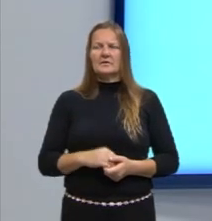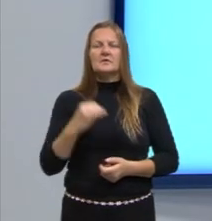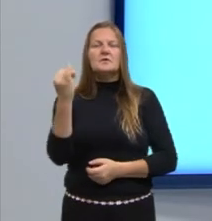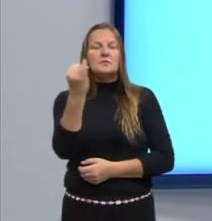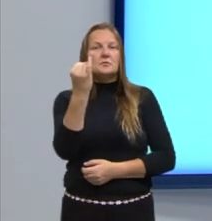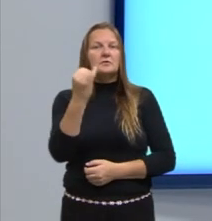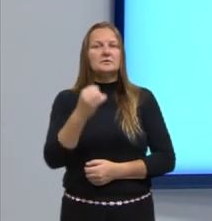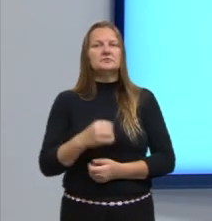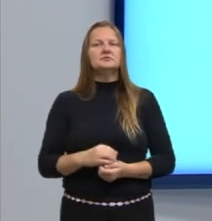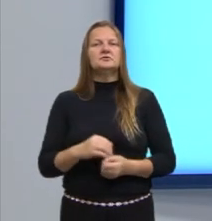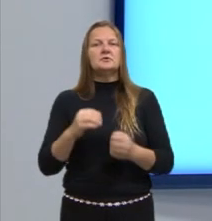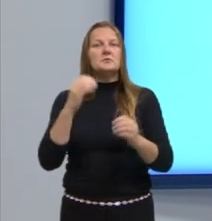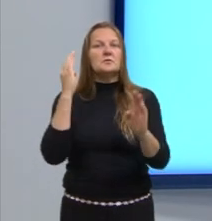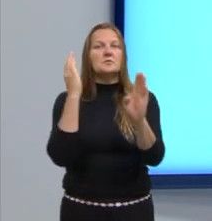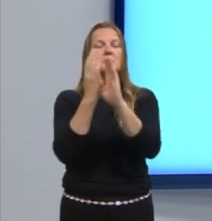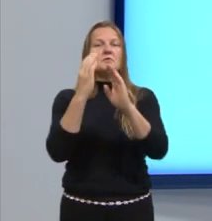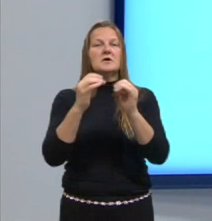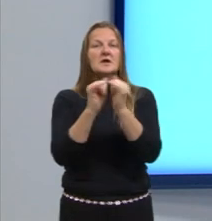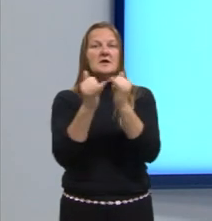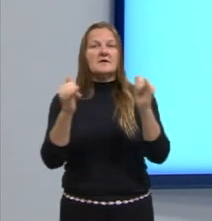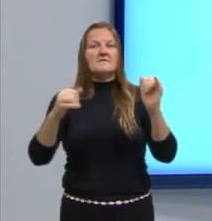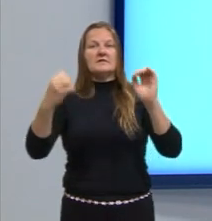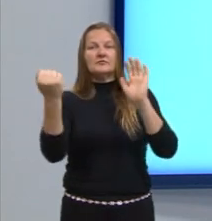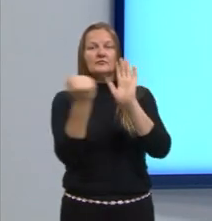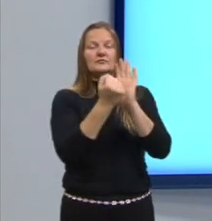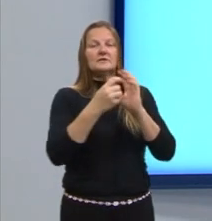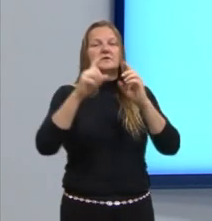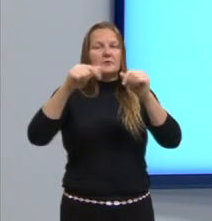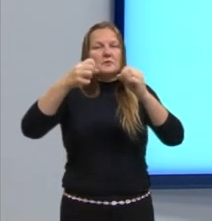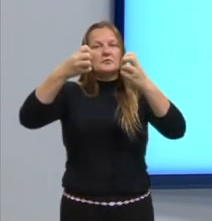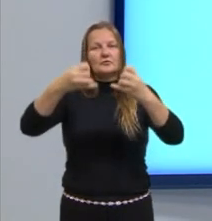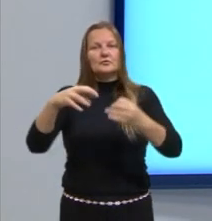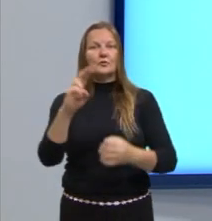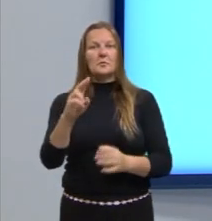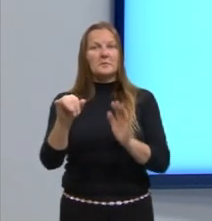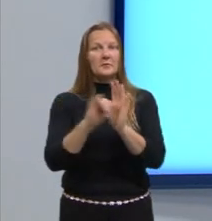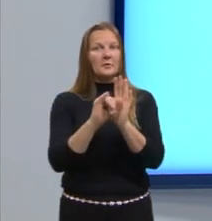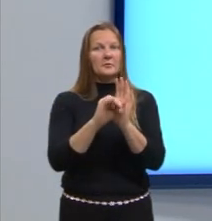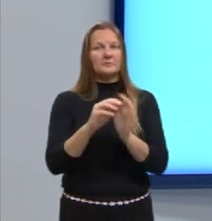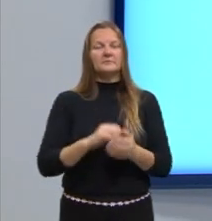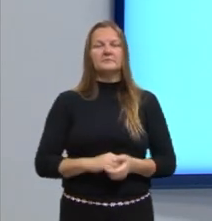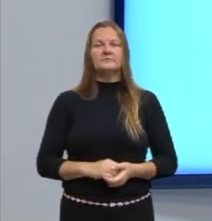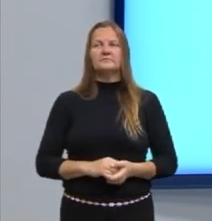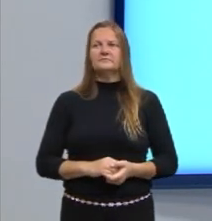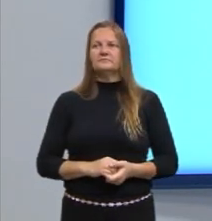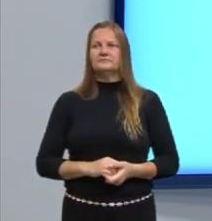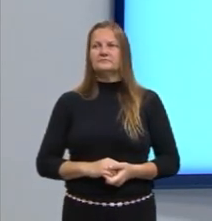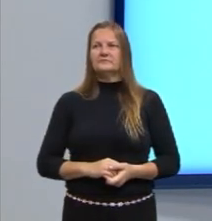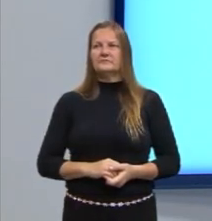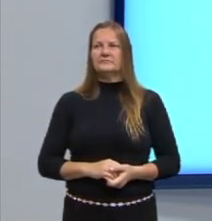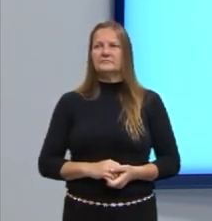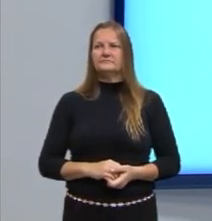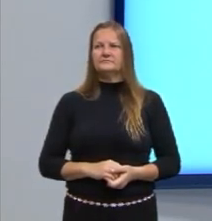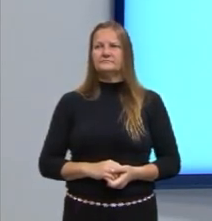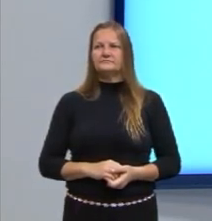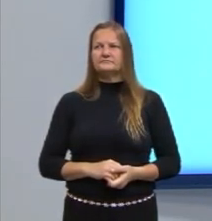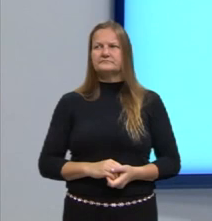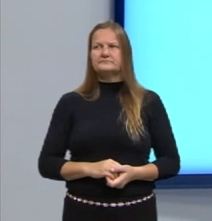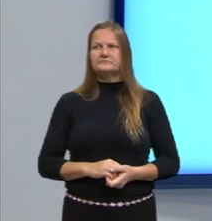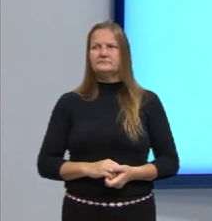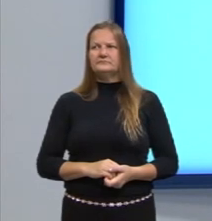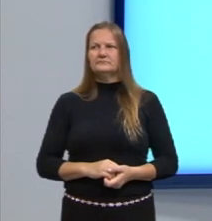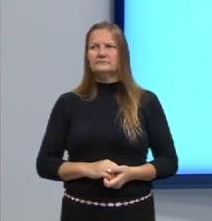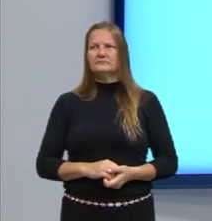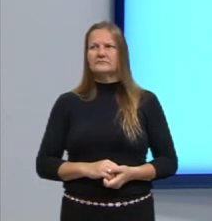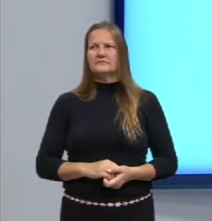para descoberta do efeito compton depois levou o nome dele né o erro a gente tá aqui no